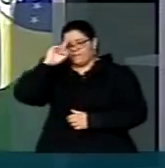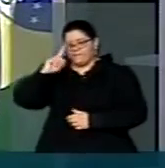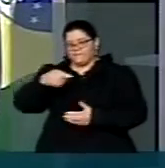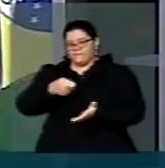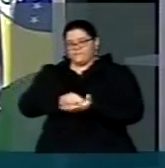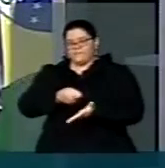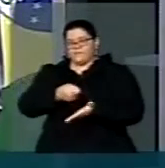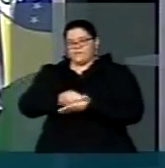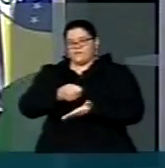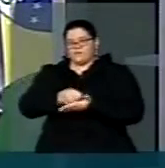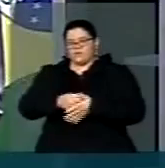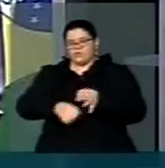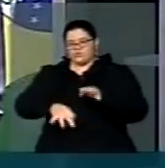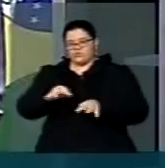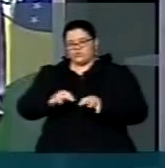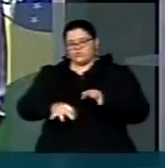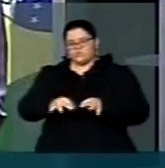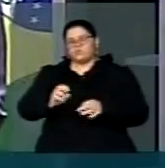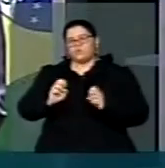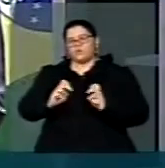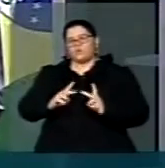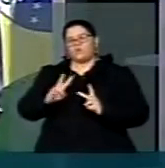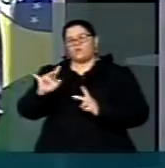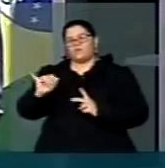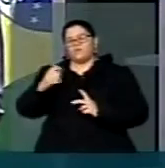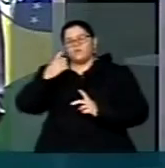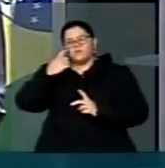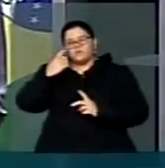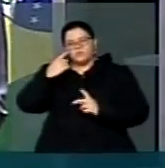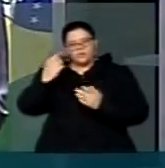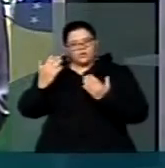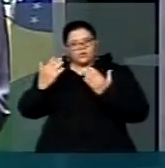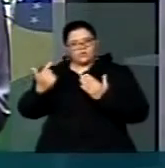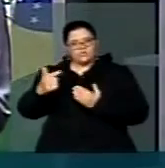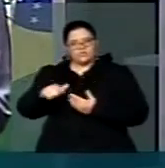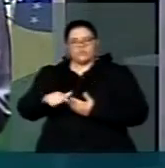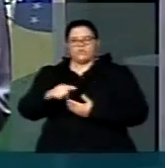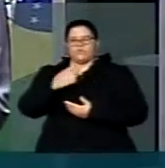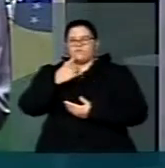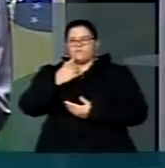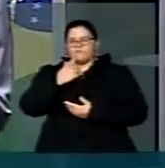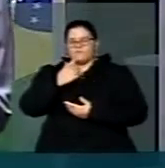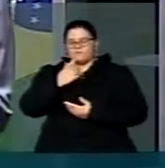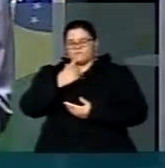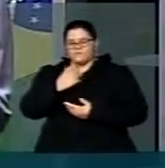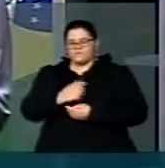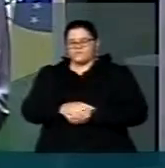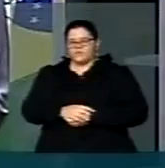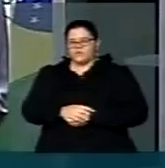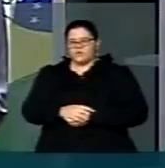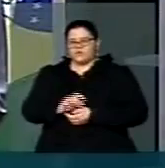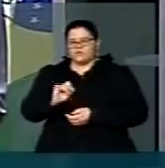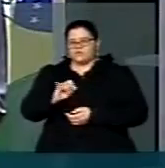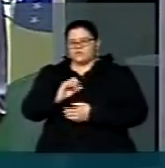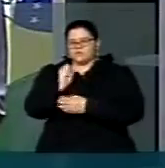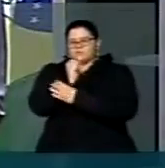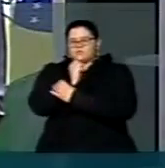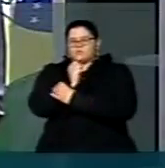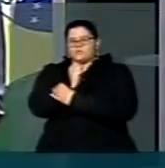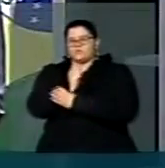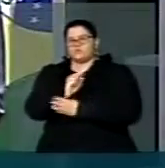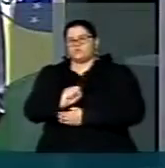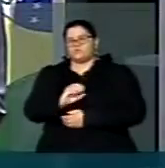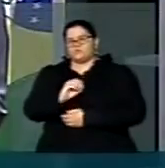judicial mencionada poderá ser revista a qualquer tempo pela autoridade judiciária. Criação de medida de segurança como